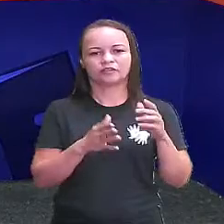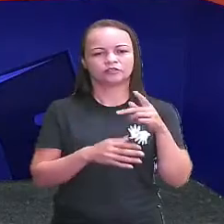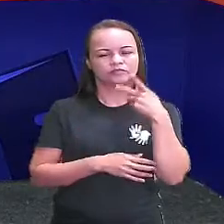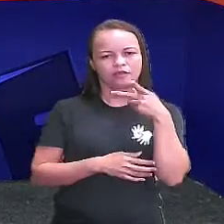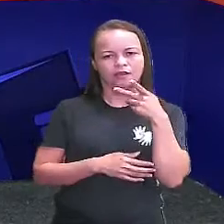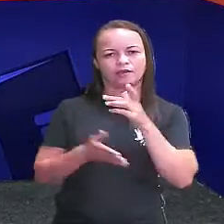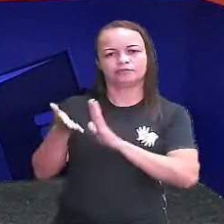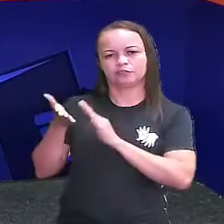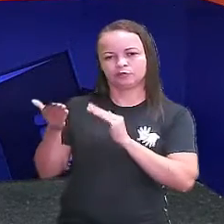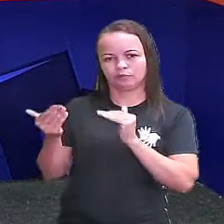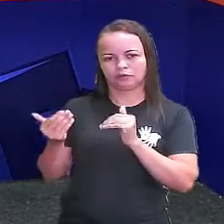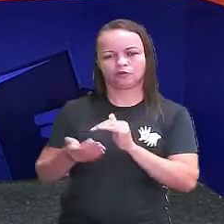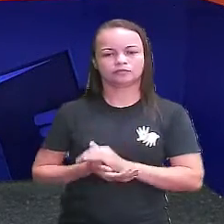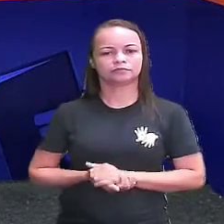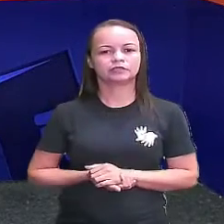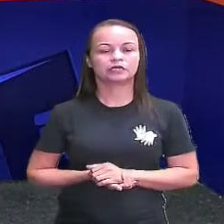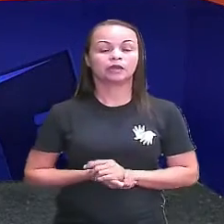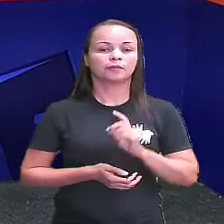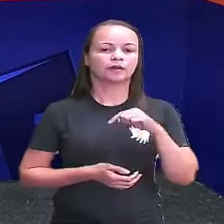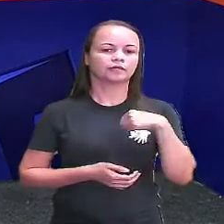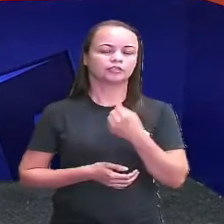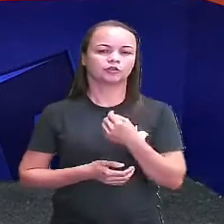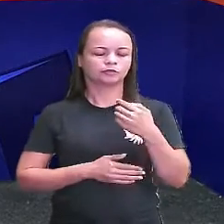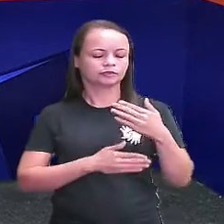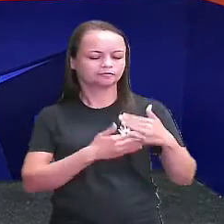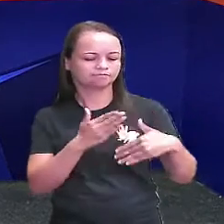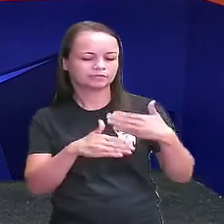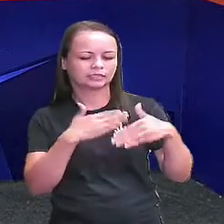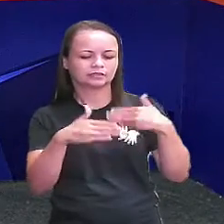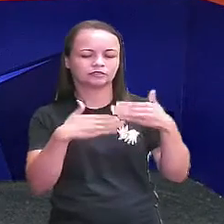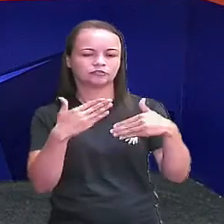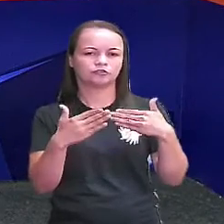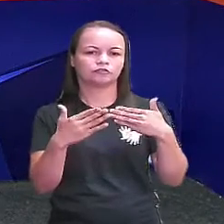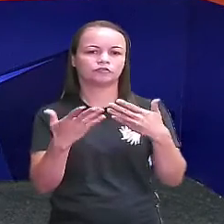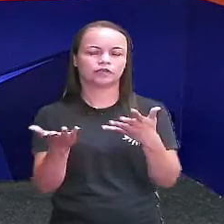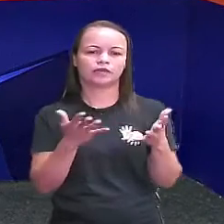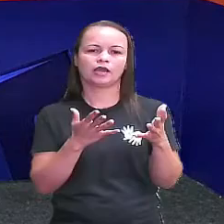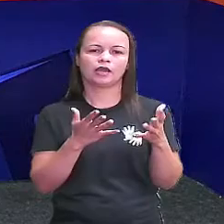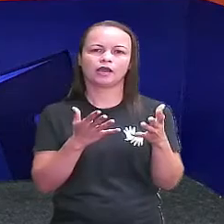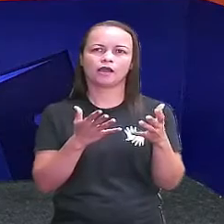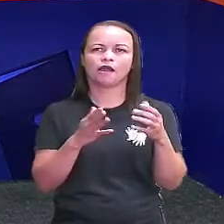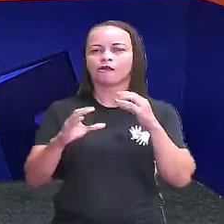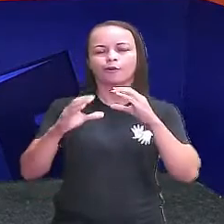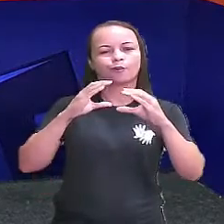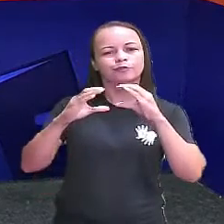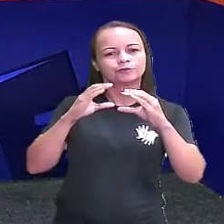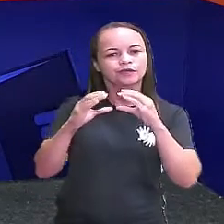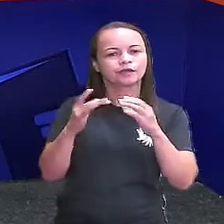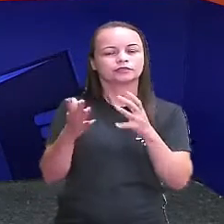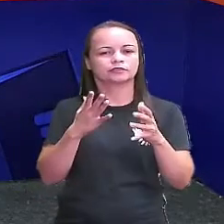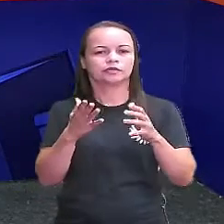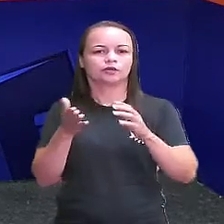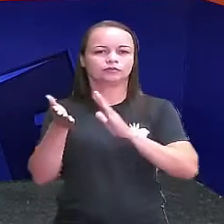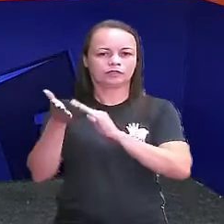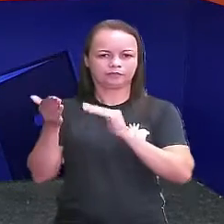língua espanhola, certo? Para que a gente possa desenvolver a nossa comunicação na